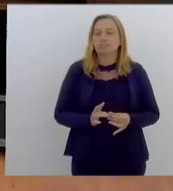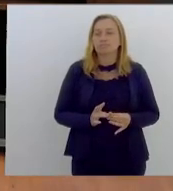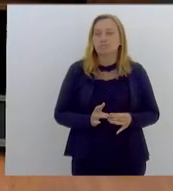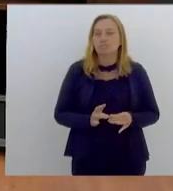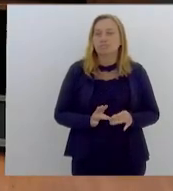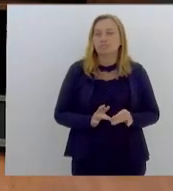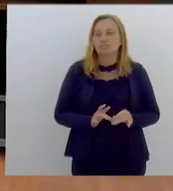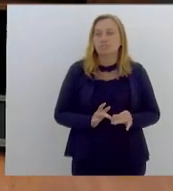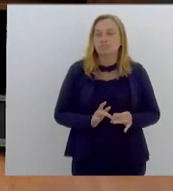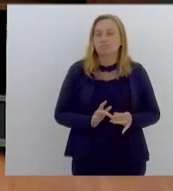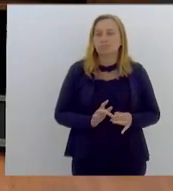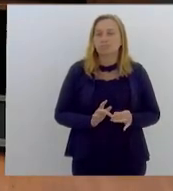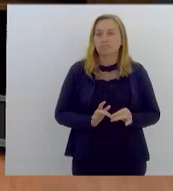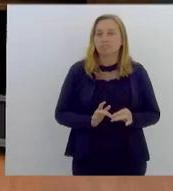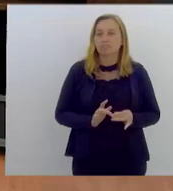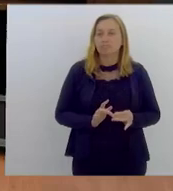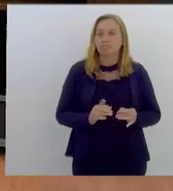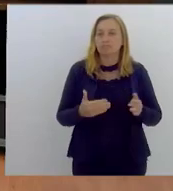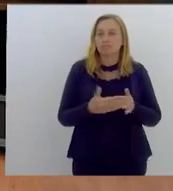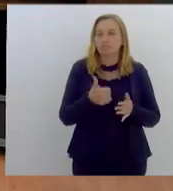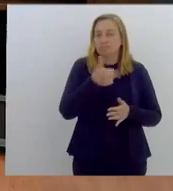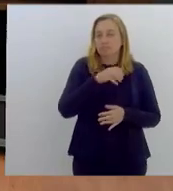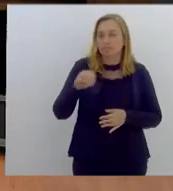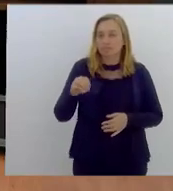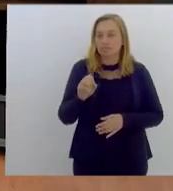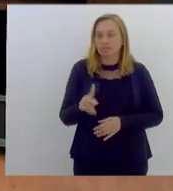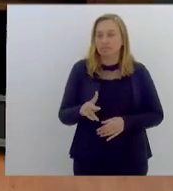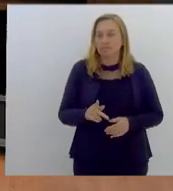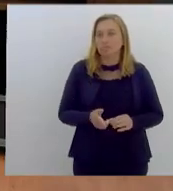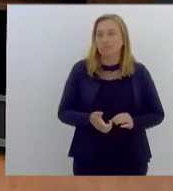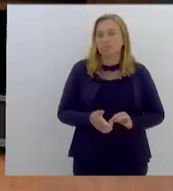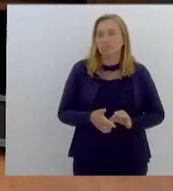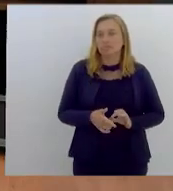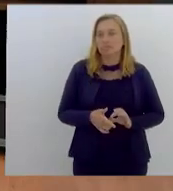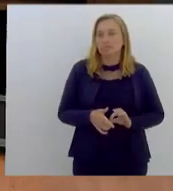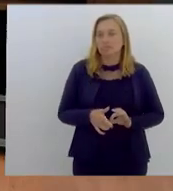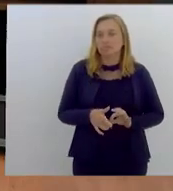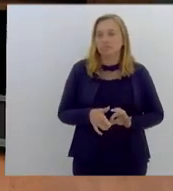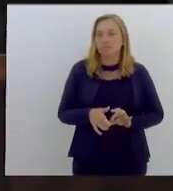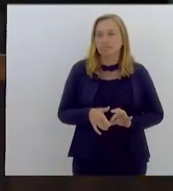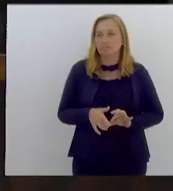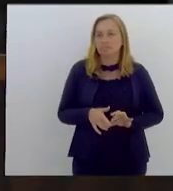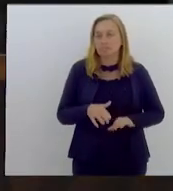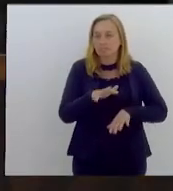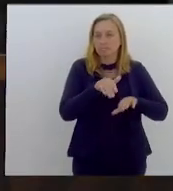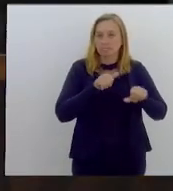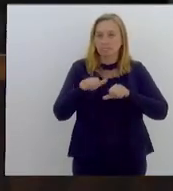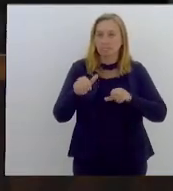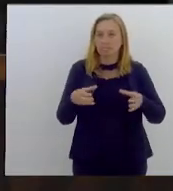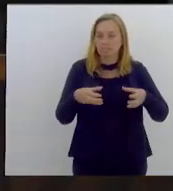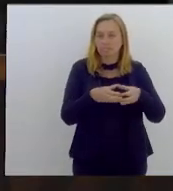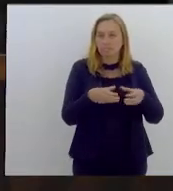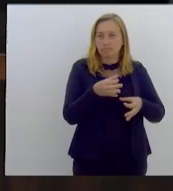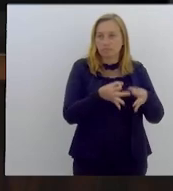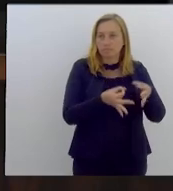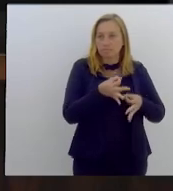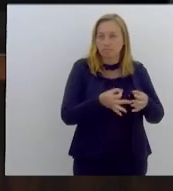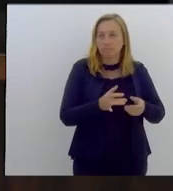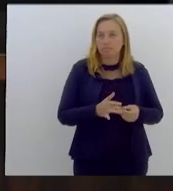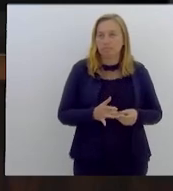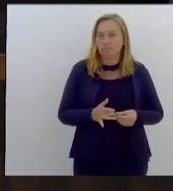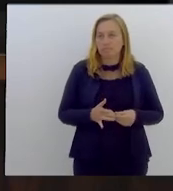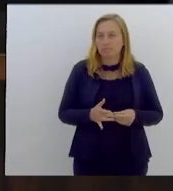isso. Vamos botar até 100, tá bom? Então, vou chamar a Comissão de Constituição e Justiça. Para